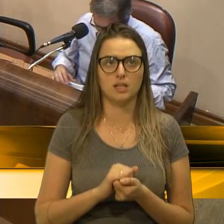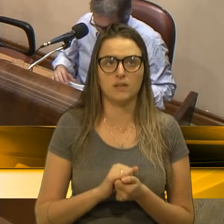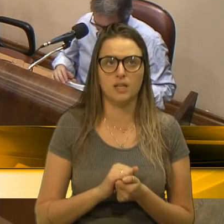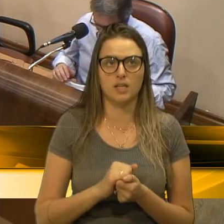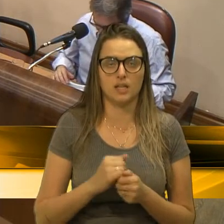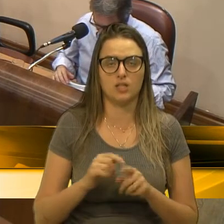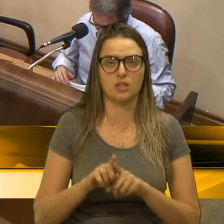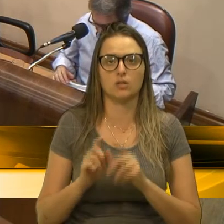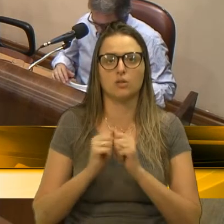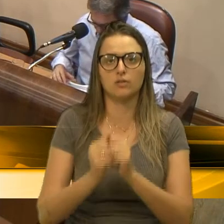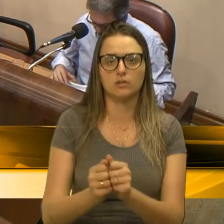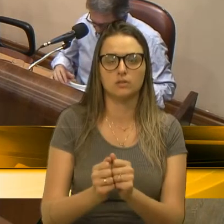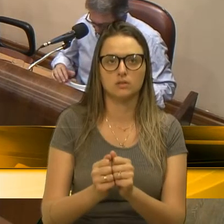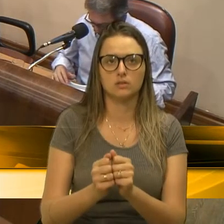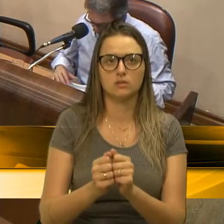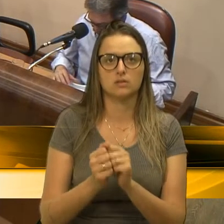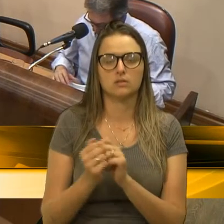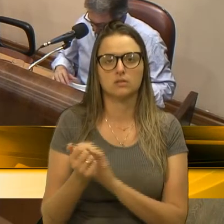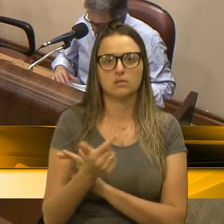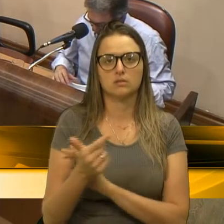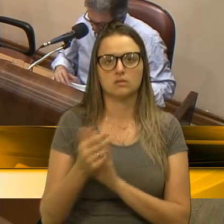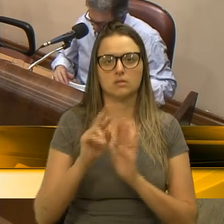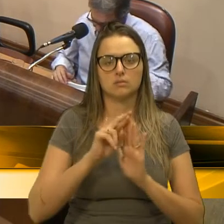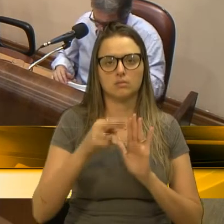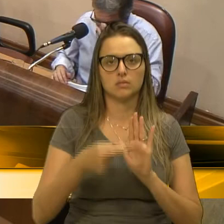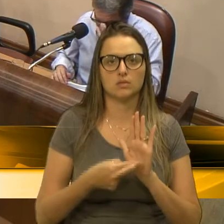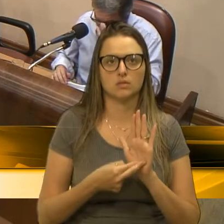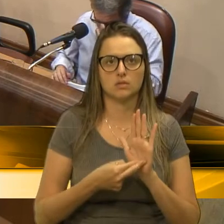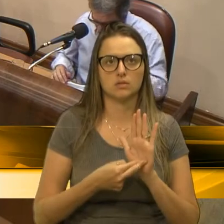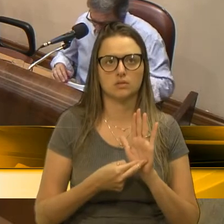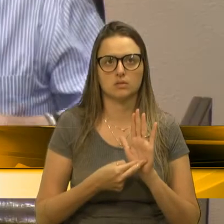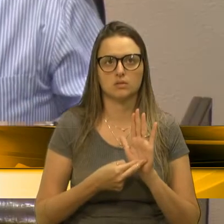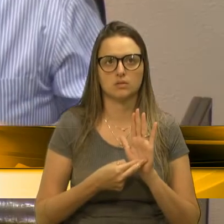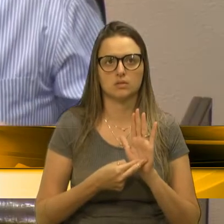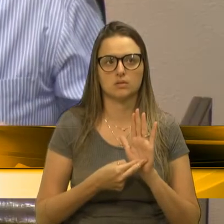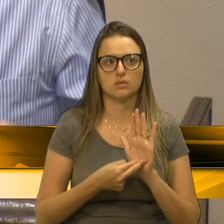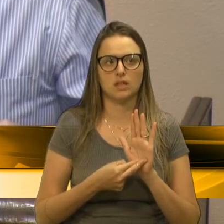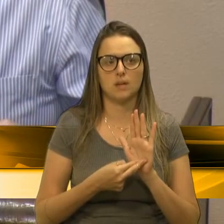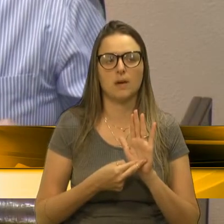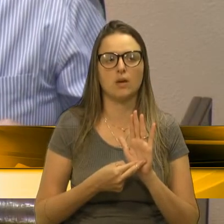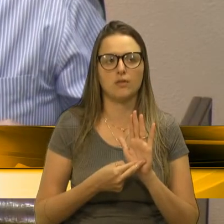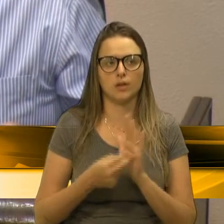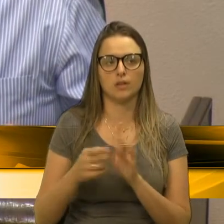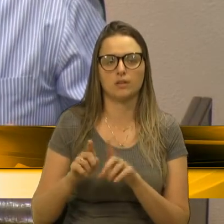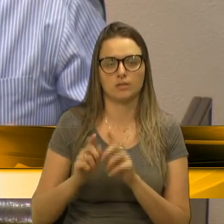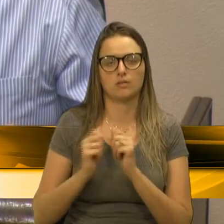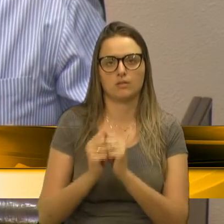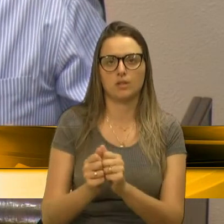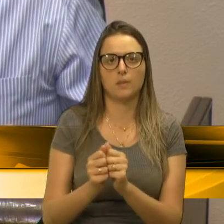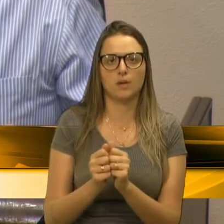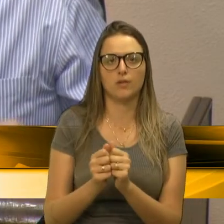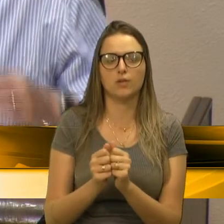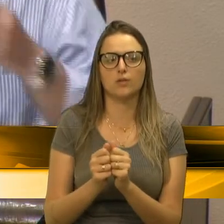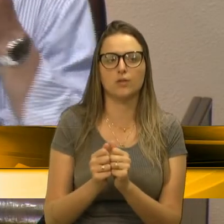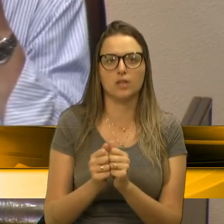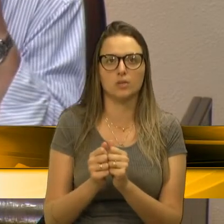dessa resolução ou não, ou seja, uma resolução meramente opinativa. Doutora Cássia,